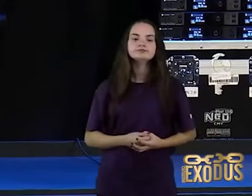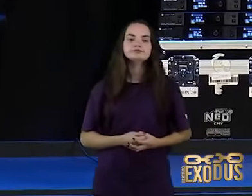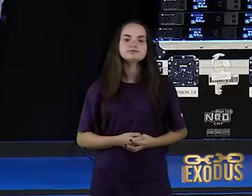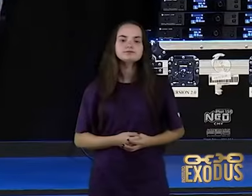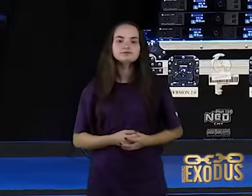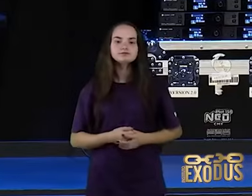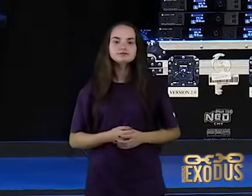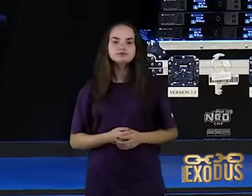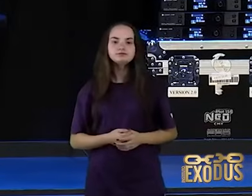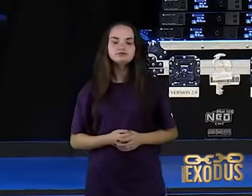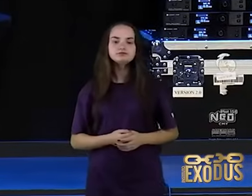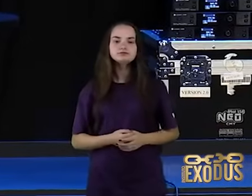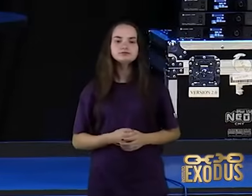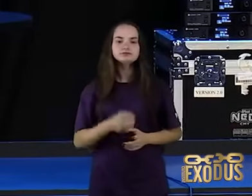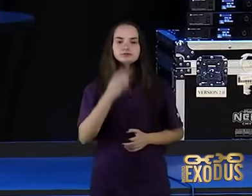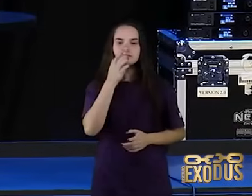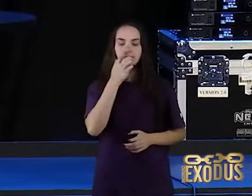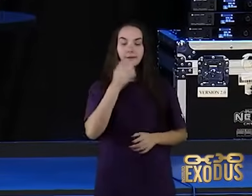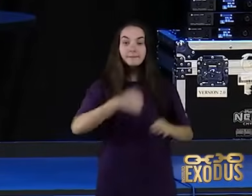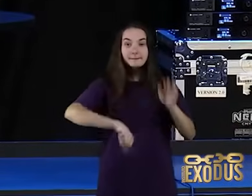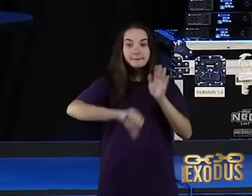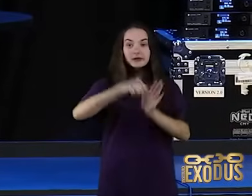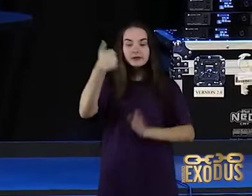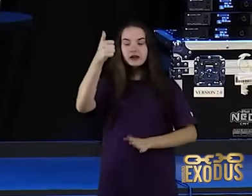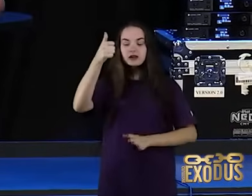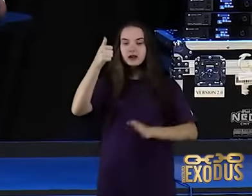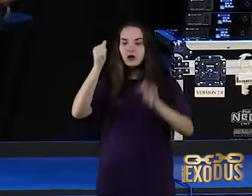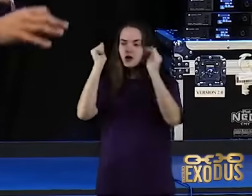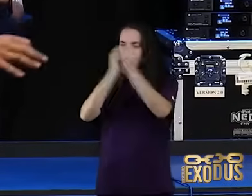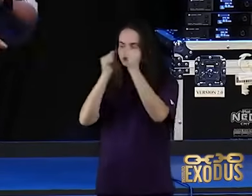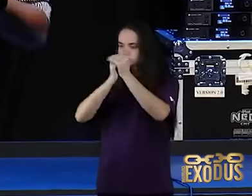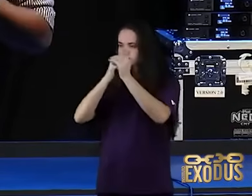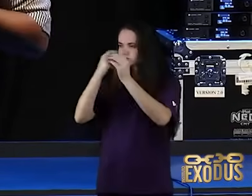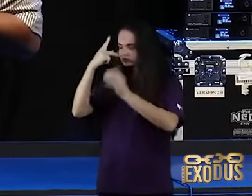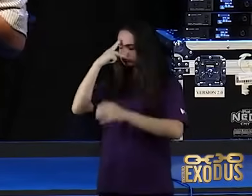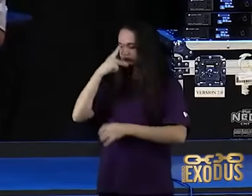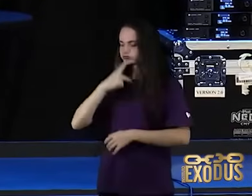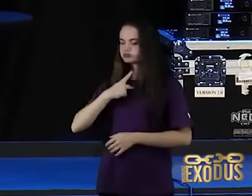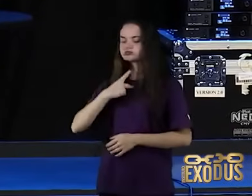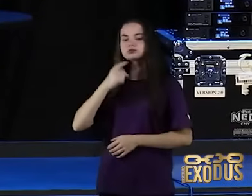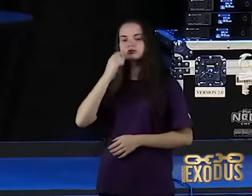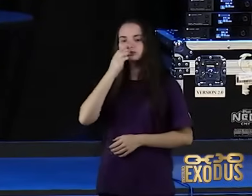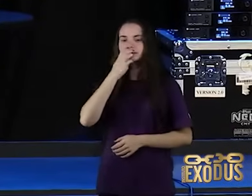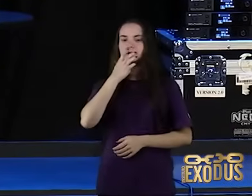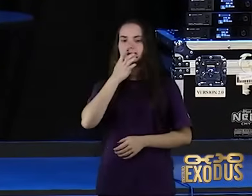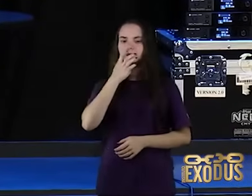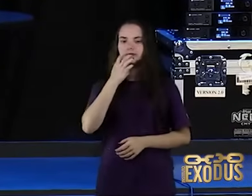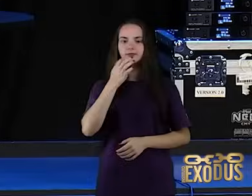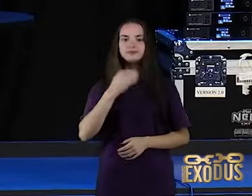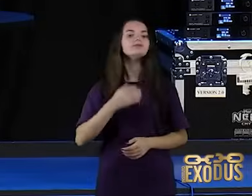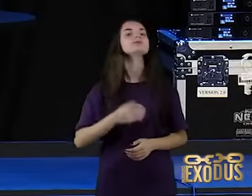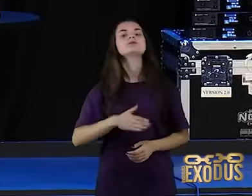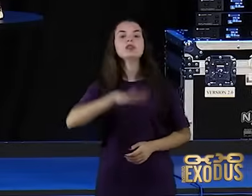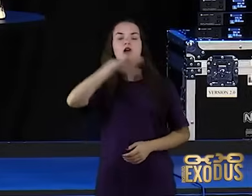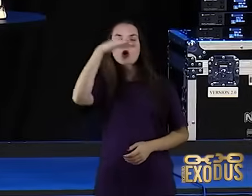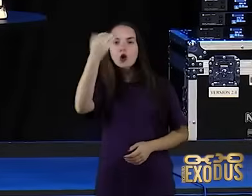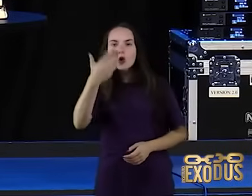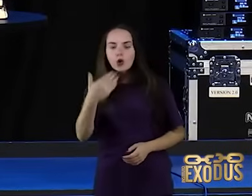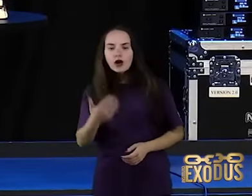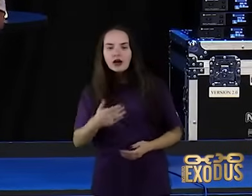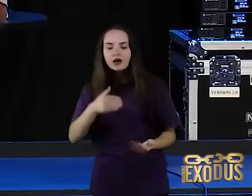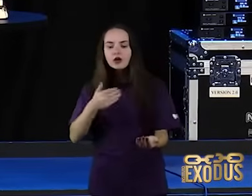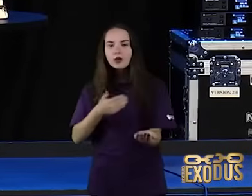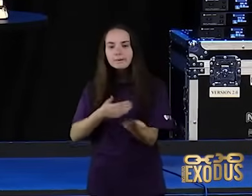discípulos e depois pela igreja não primeiro por ele honra começa dentro de